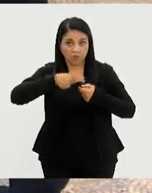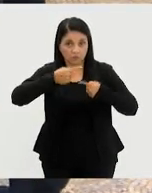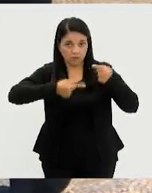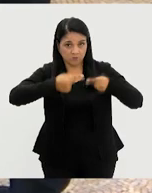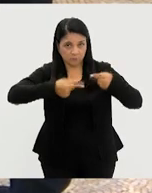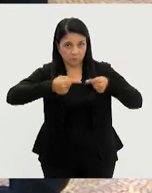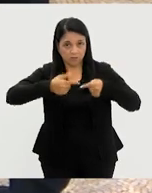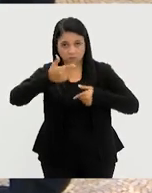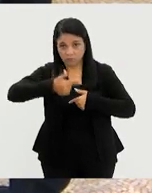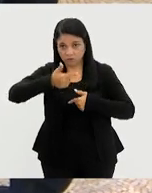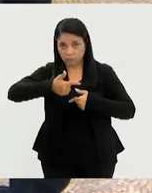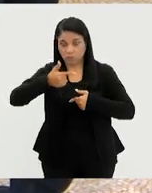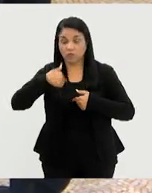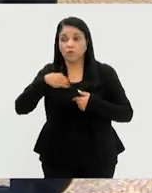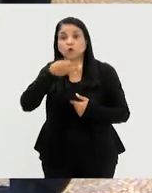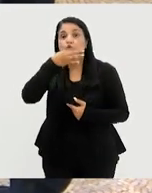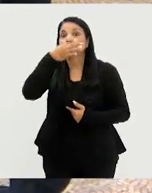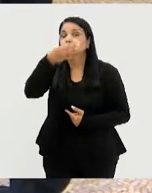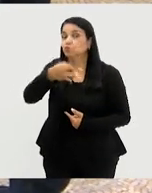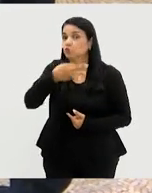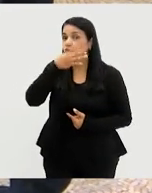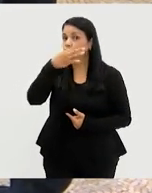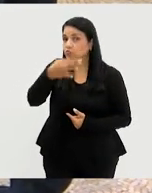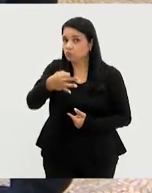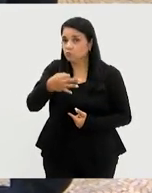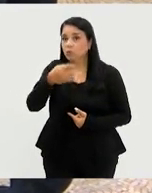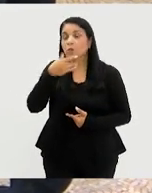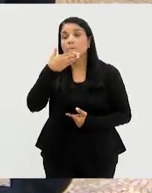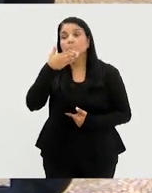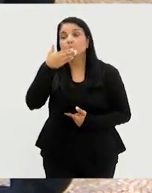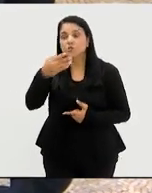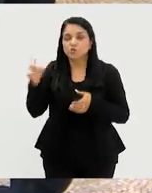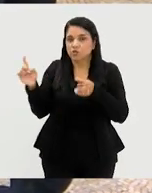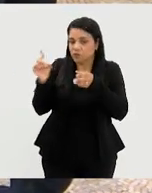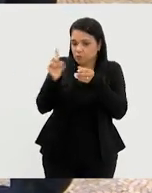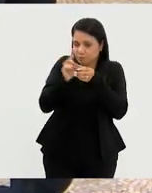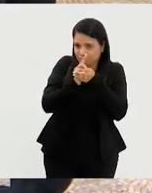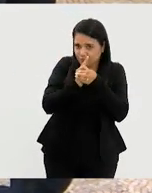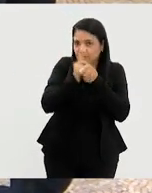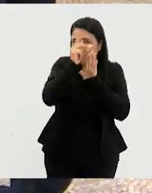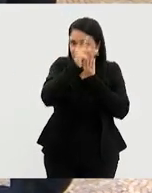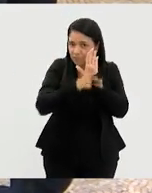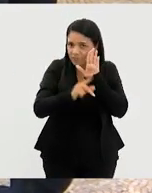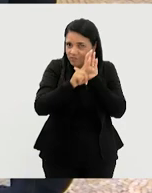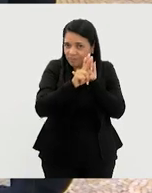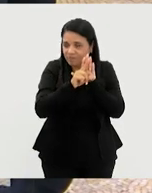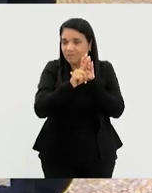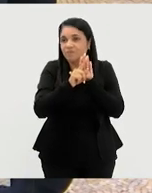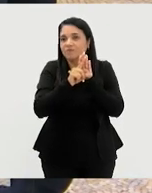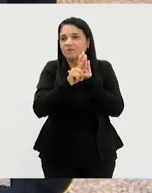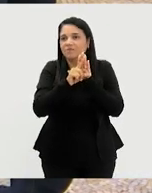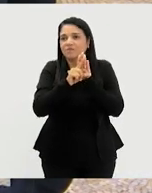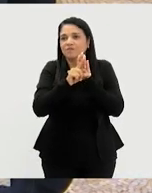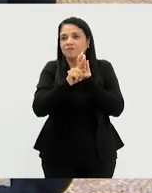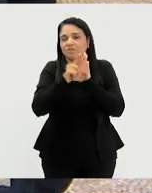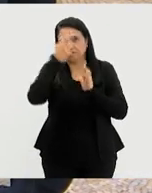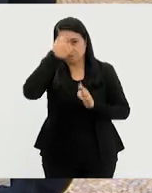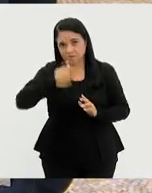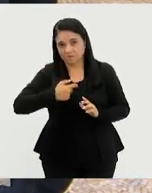vossa excelência também para pedir coautoria e em